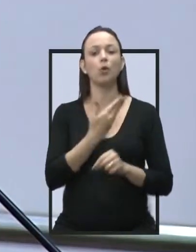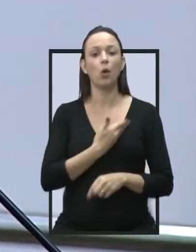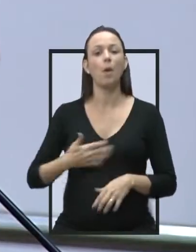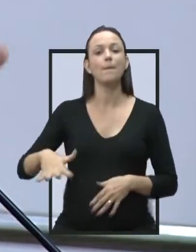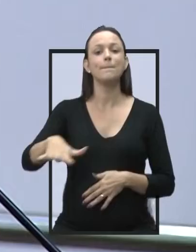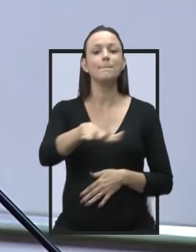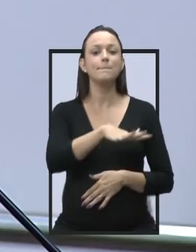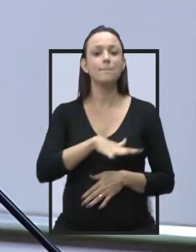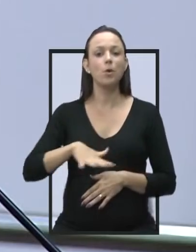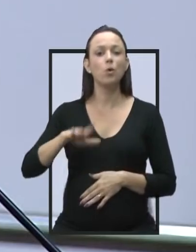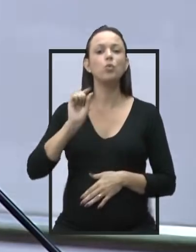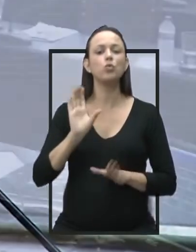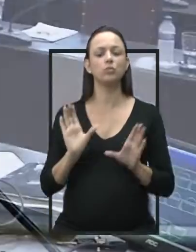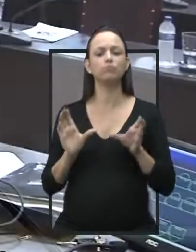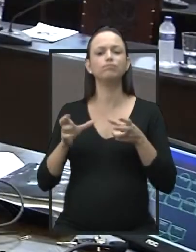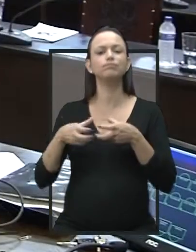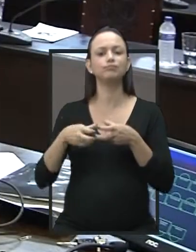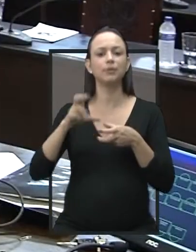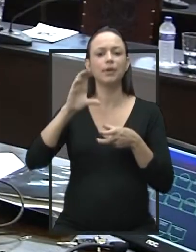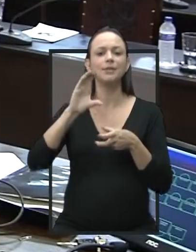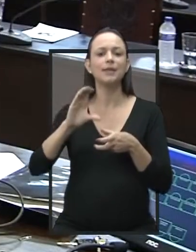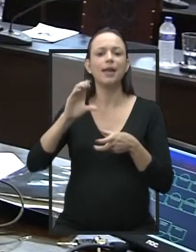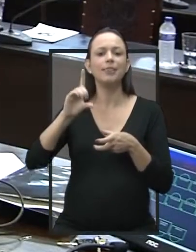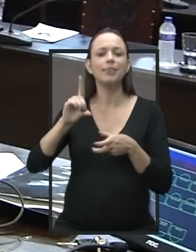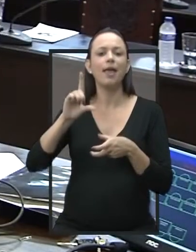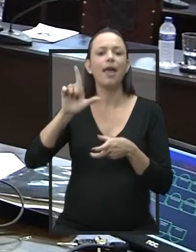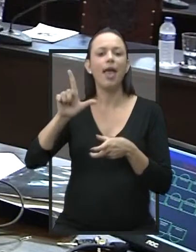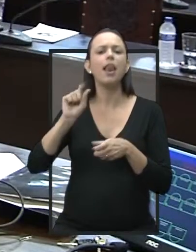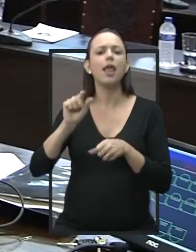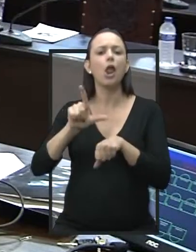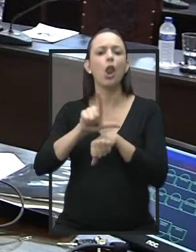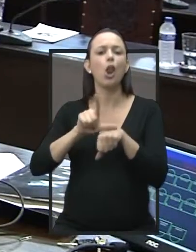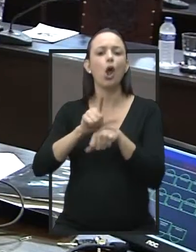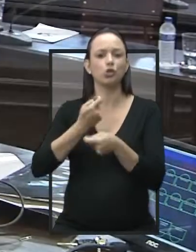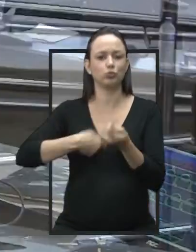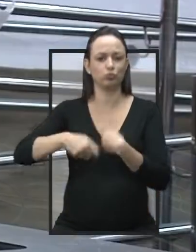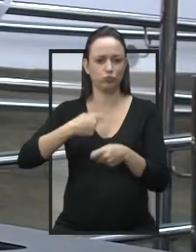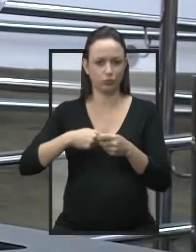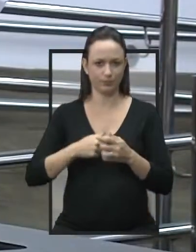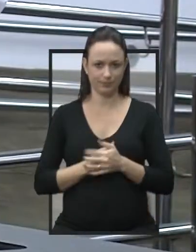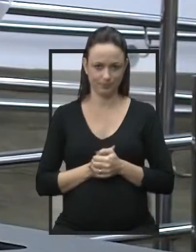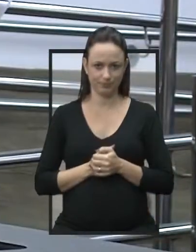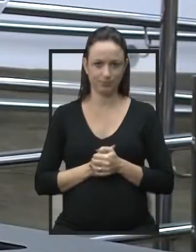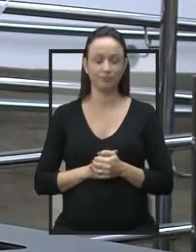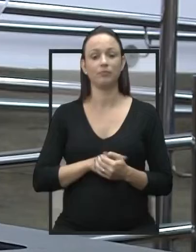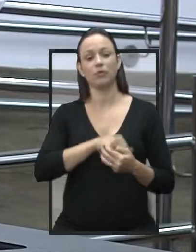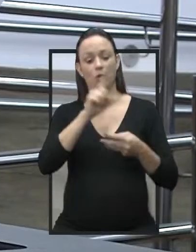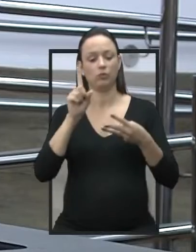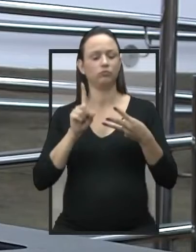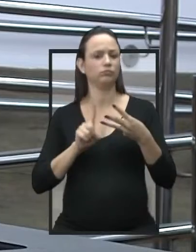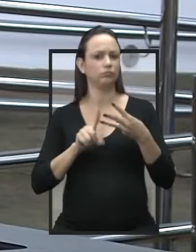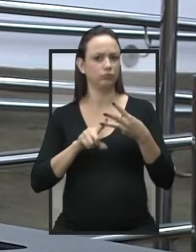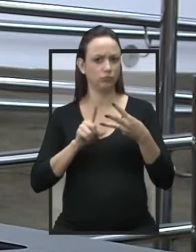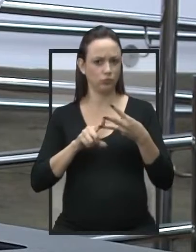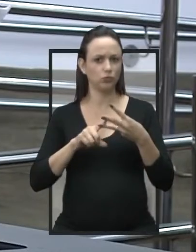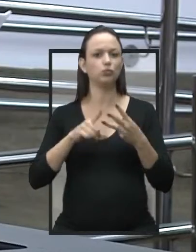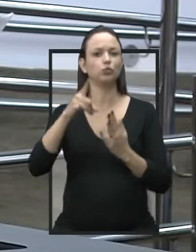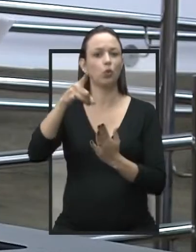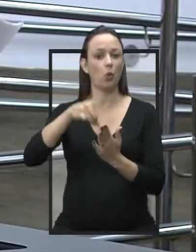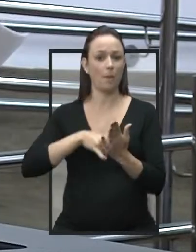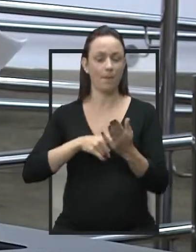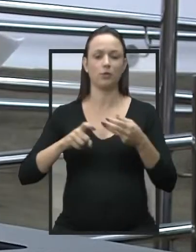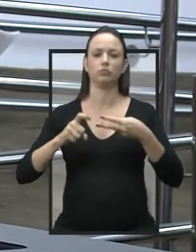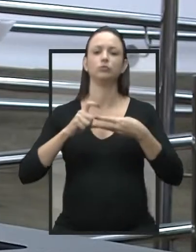a câmara de dirigentes lojistas de jaú a cdl o terceiro documento do poder executivo